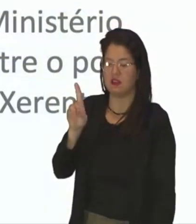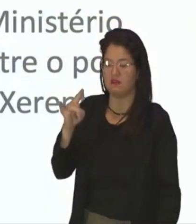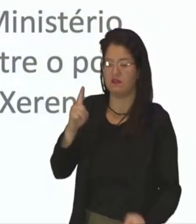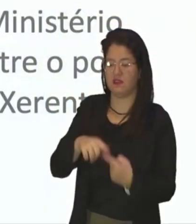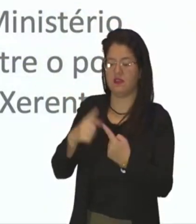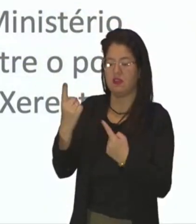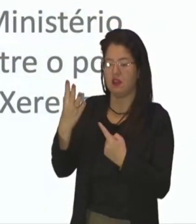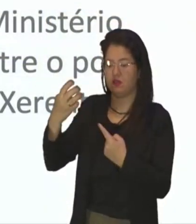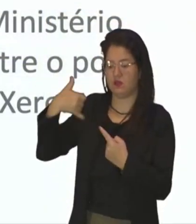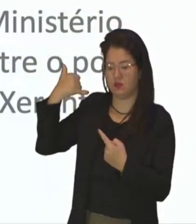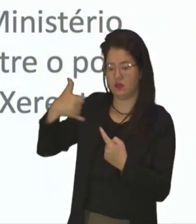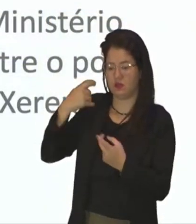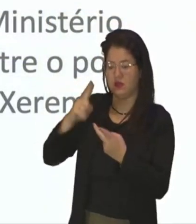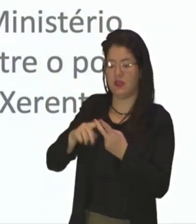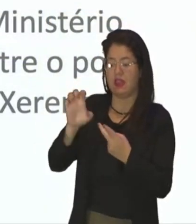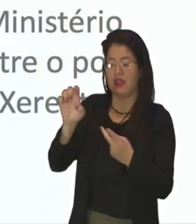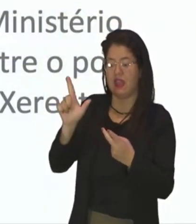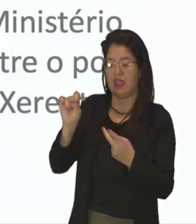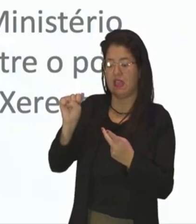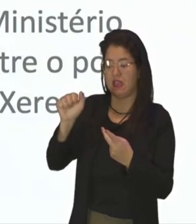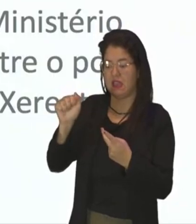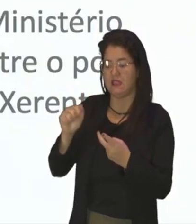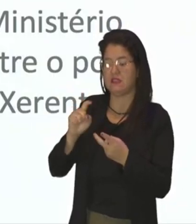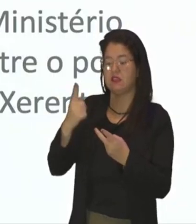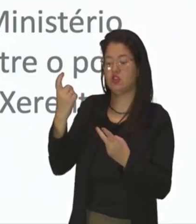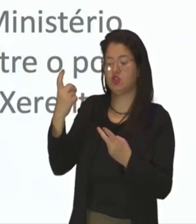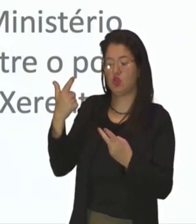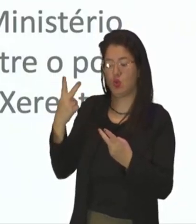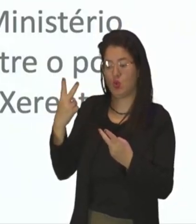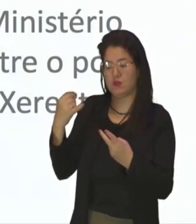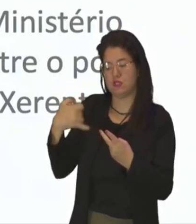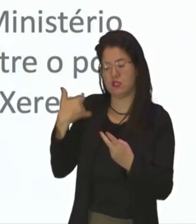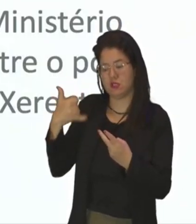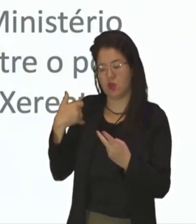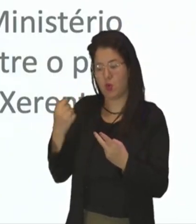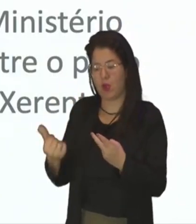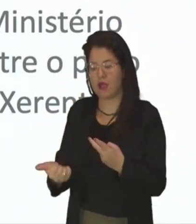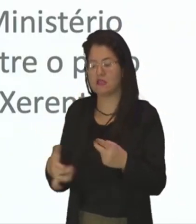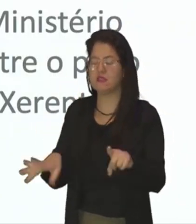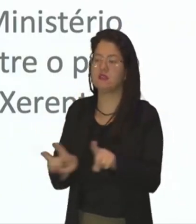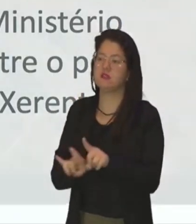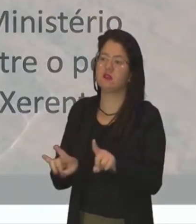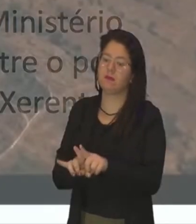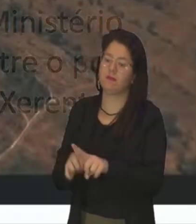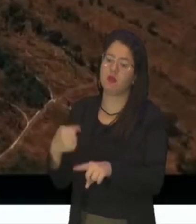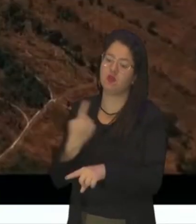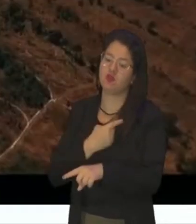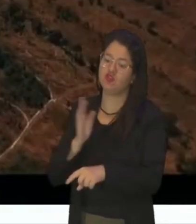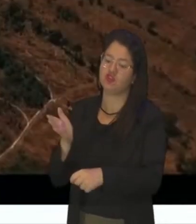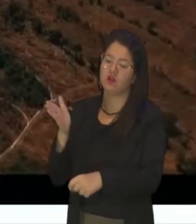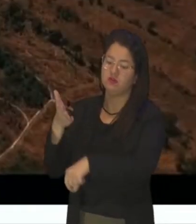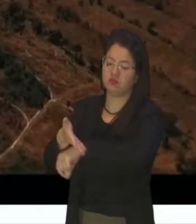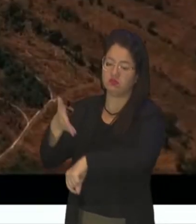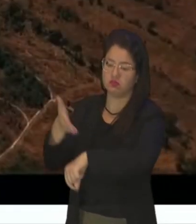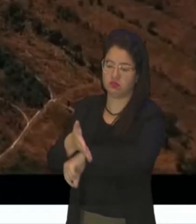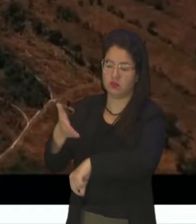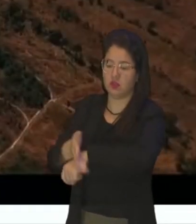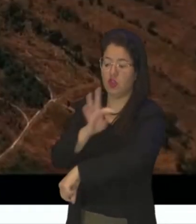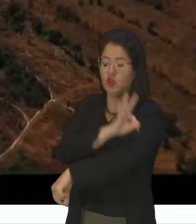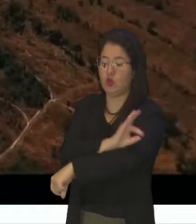Elisa quase 12, vai fazer o final do mês, e nós estamos lá há 9 anos